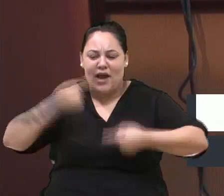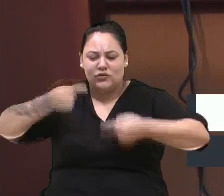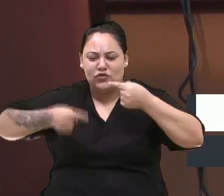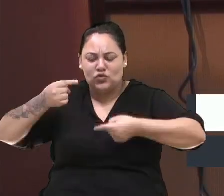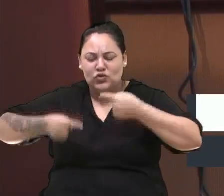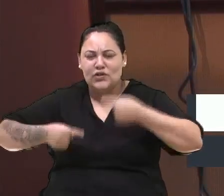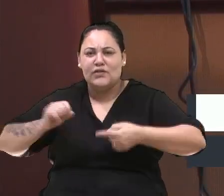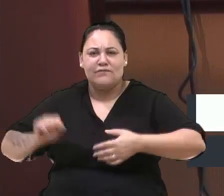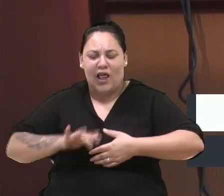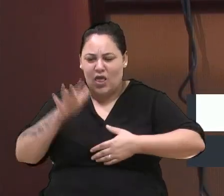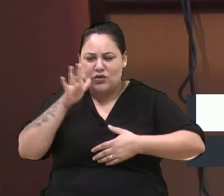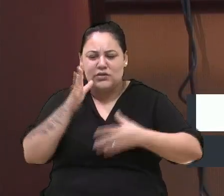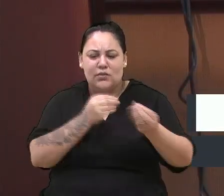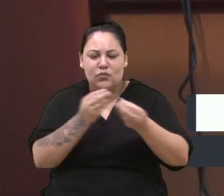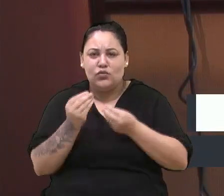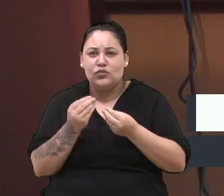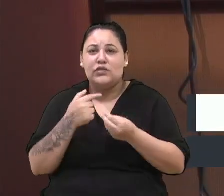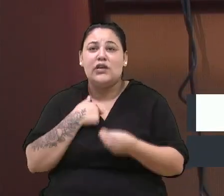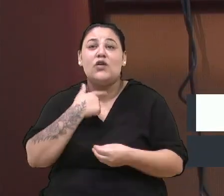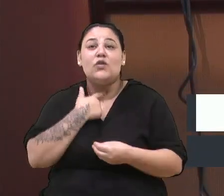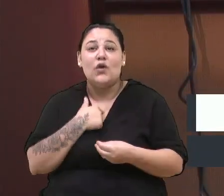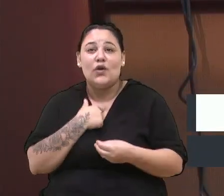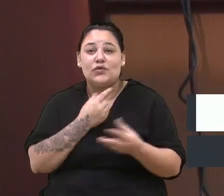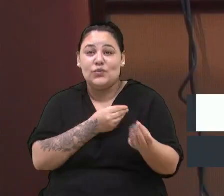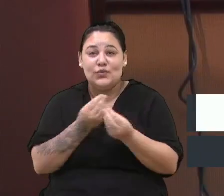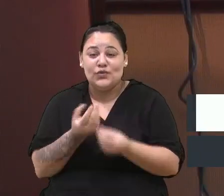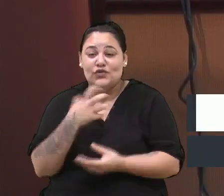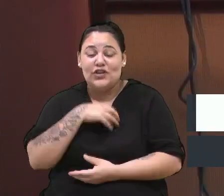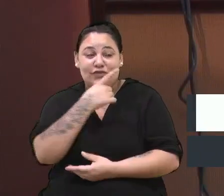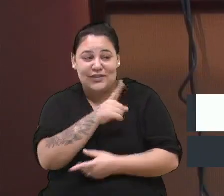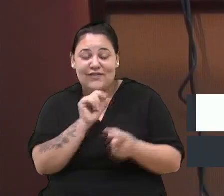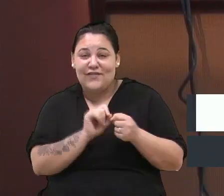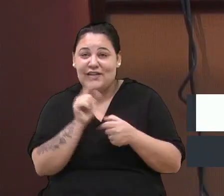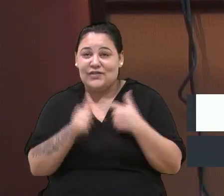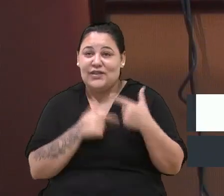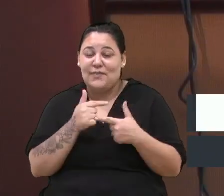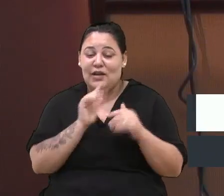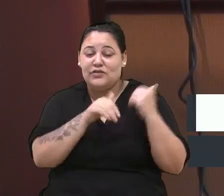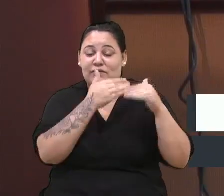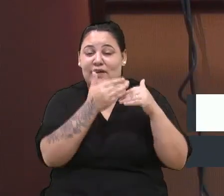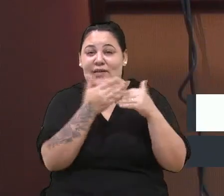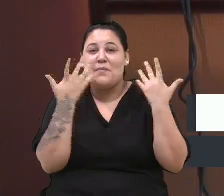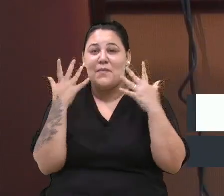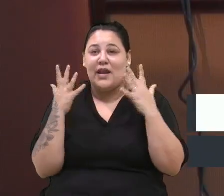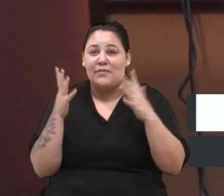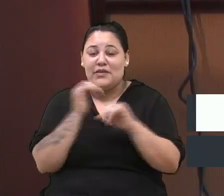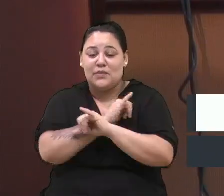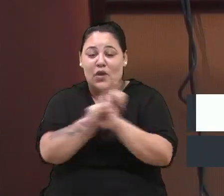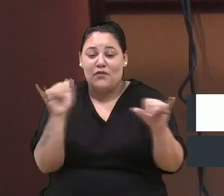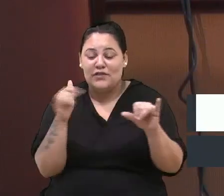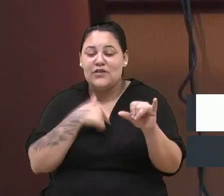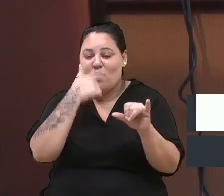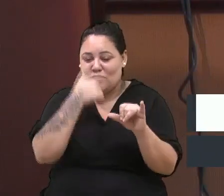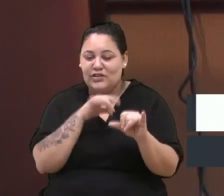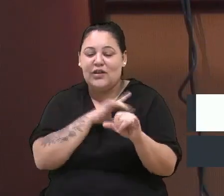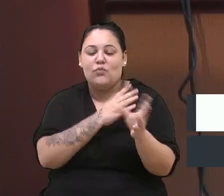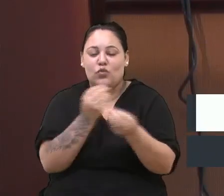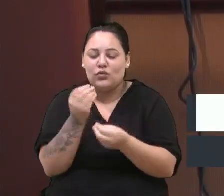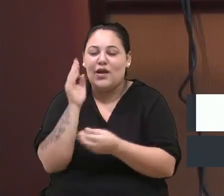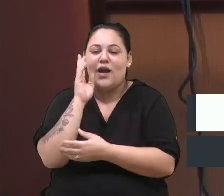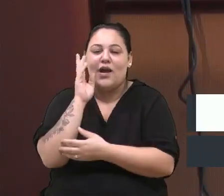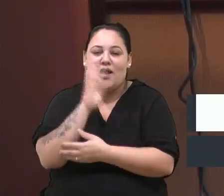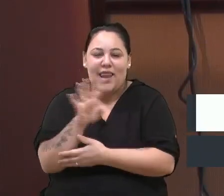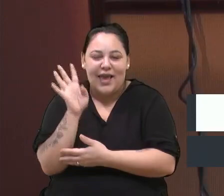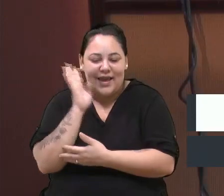nossas pautas. Gosto muito do seu estilo de fazer política e parabéns por prestar contas. Acho que tem muita coisa bacana, muita coisa importante aí que o